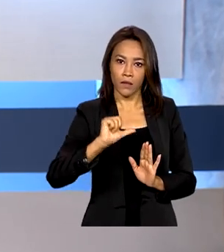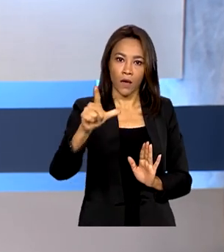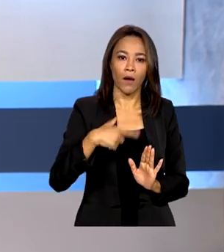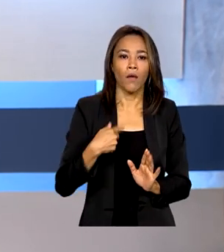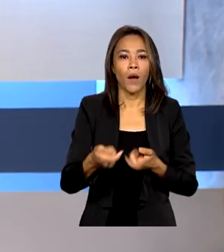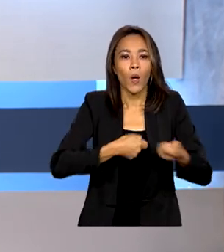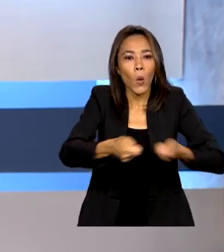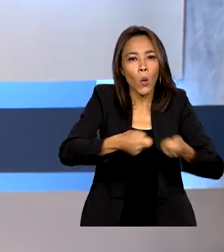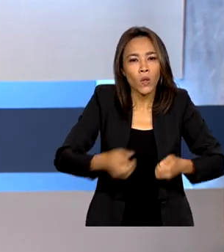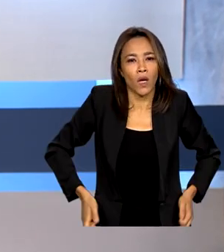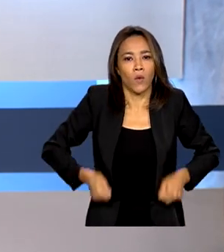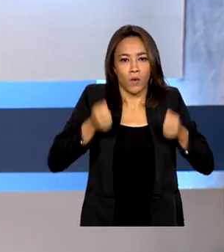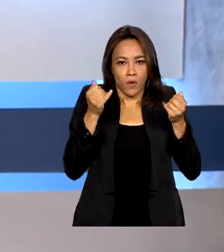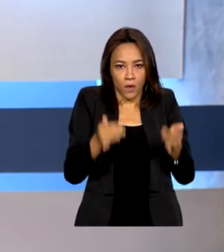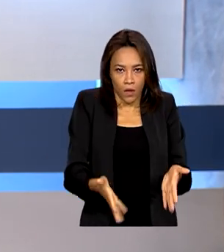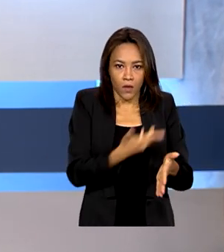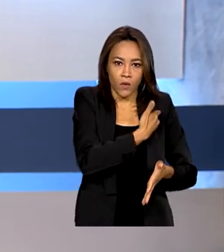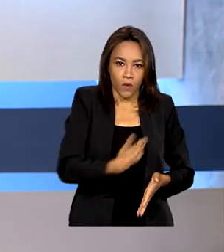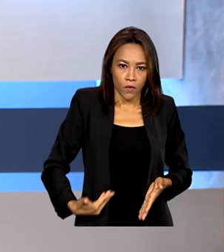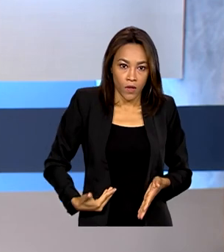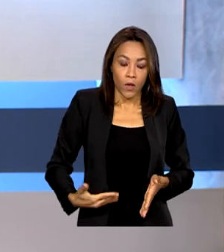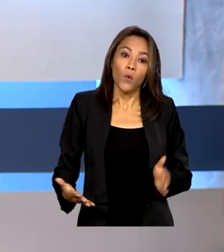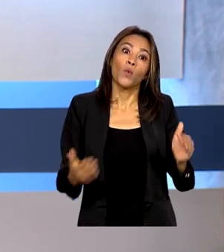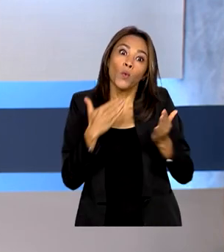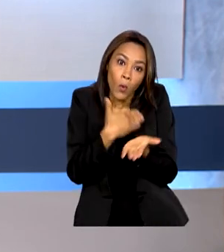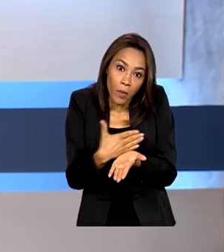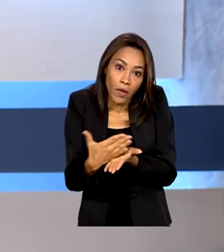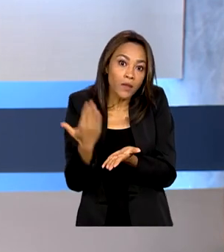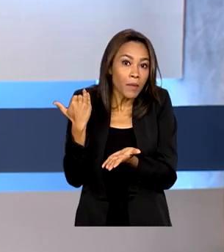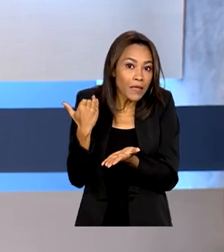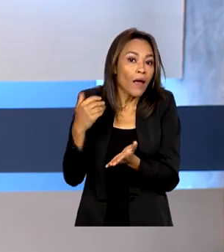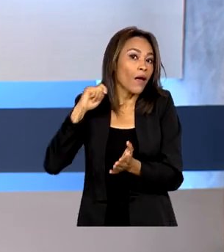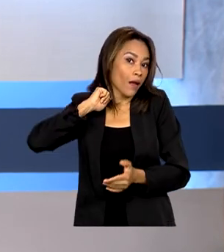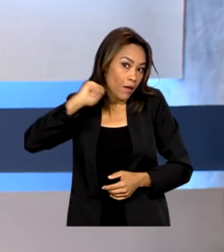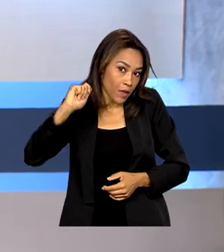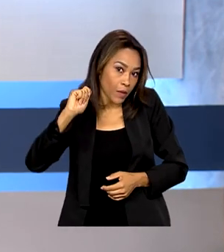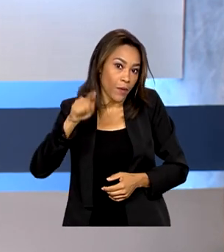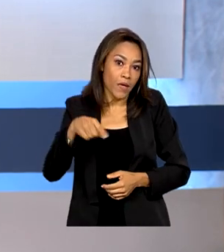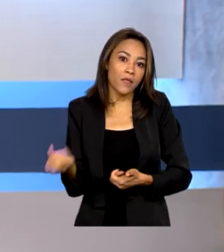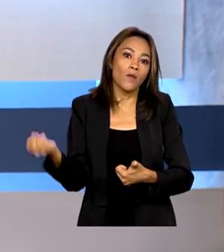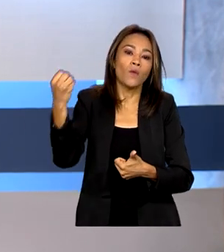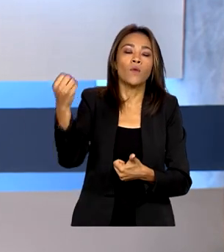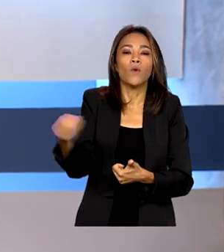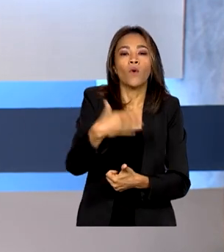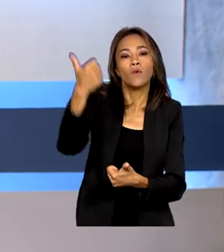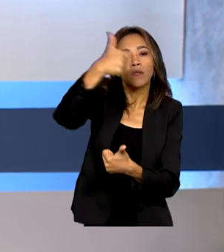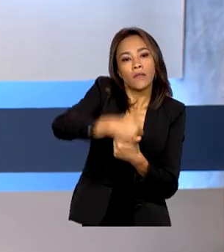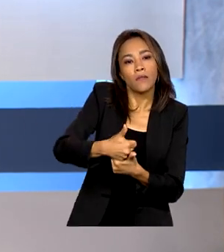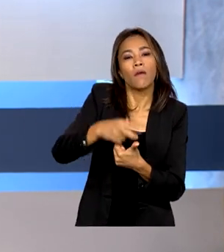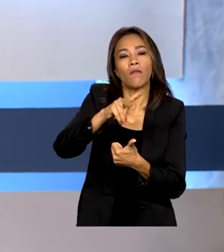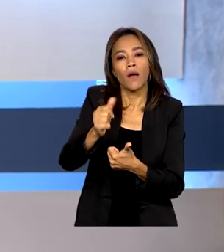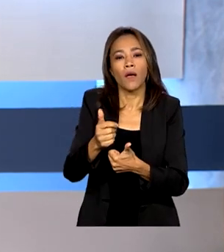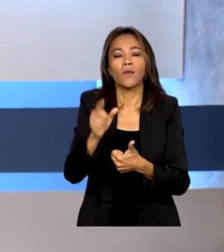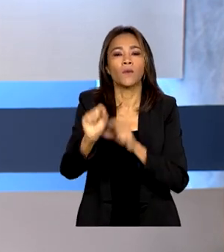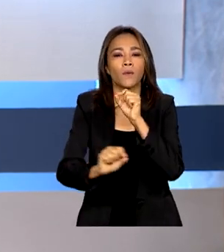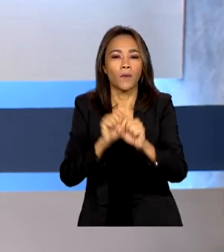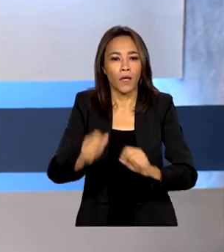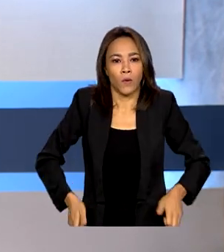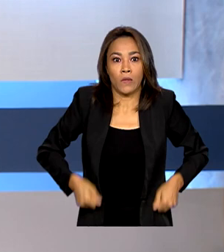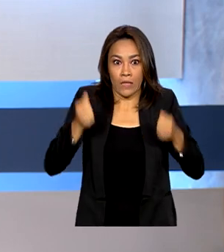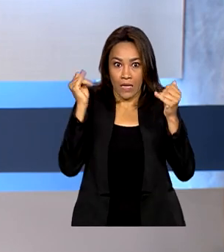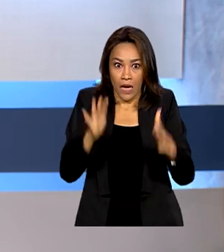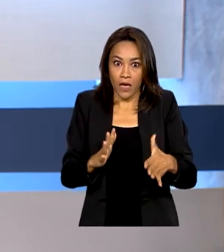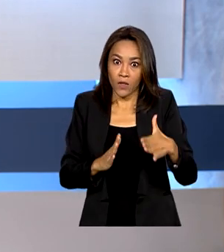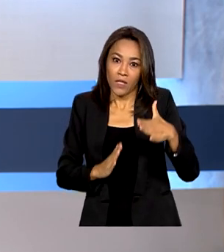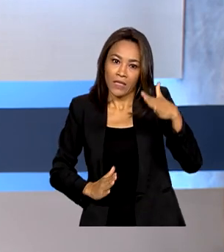públicos. O prazo inicial era abril. O novo mecanismo deve substituir o teto de gastos que atrela o crescimento das